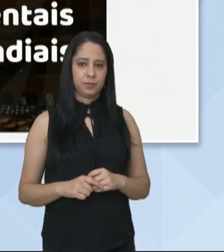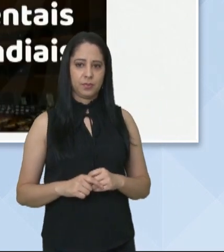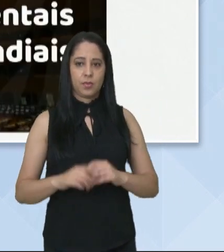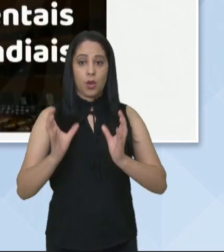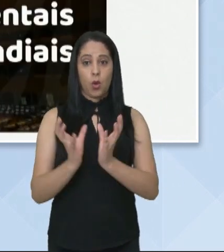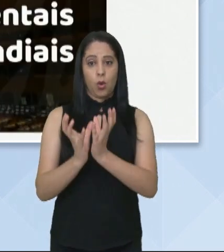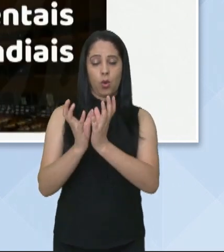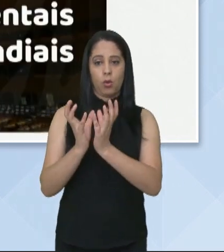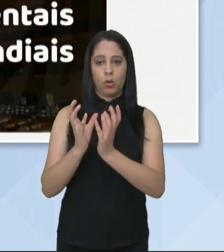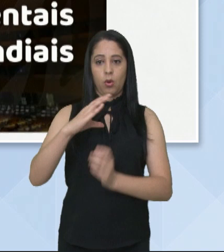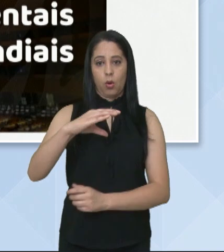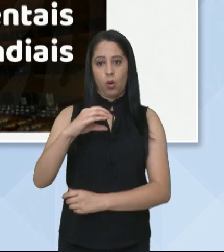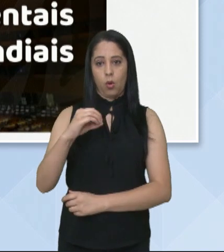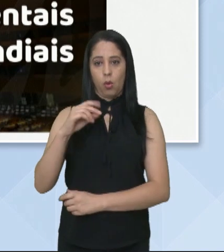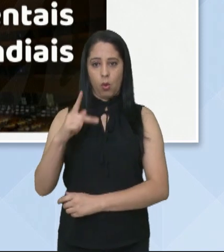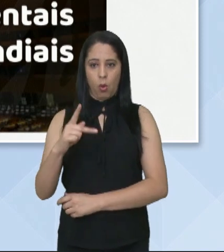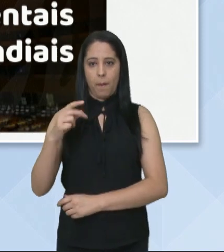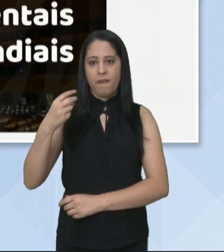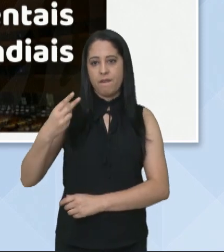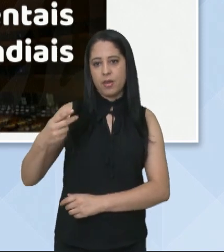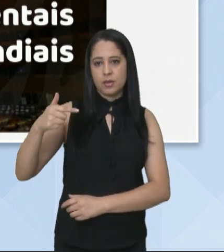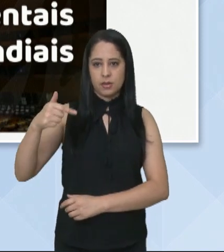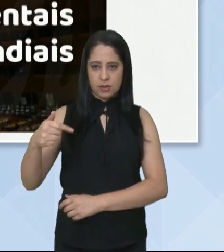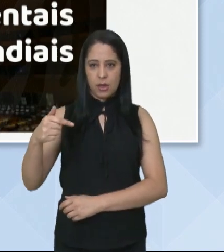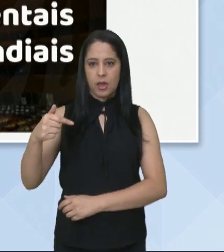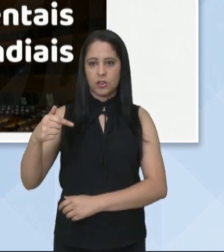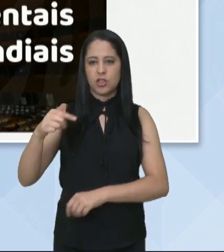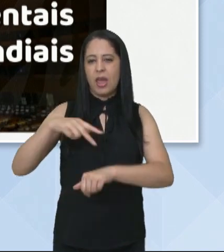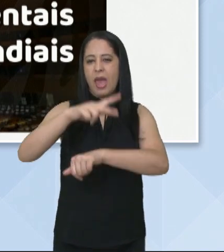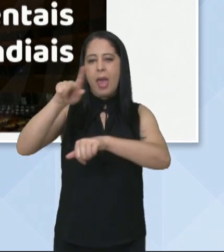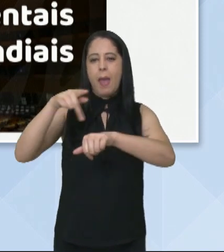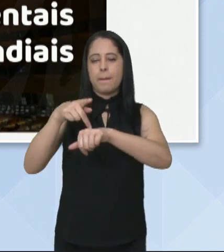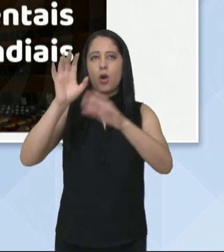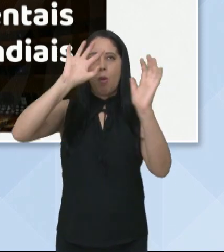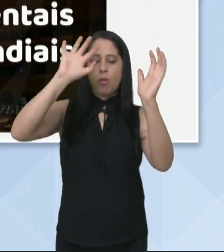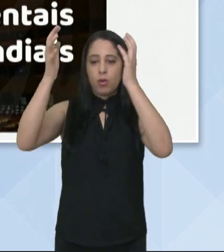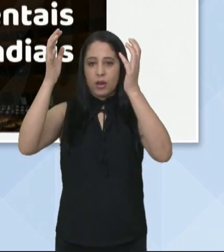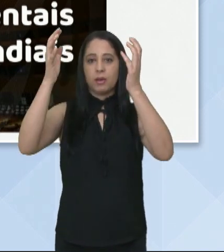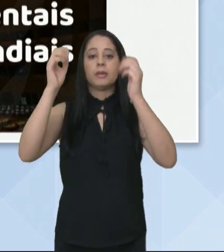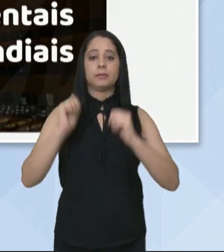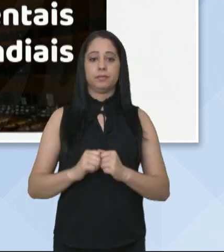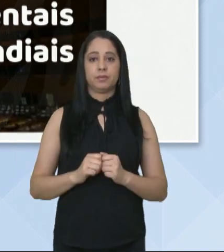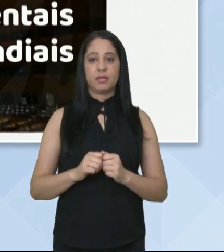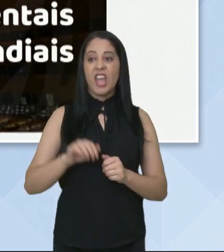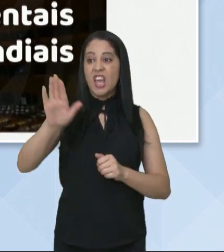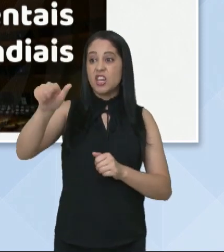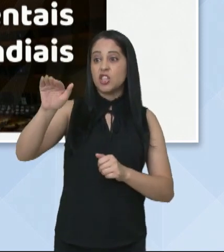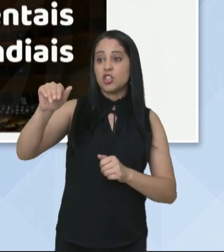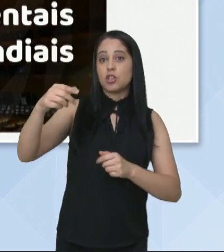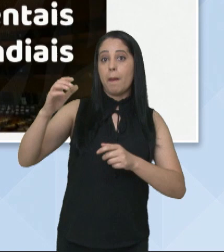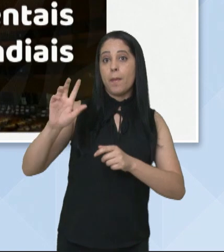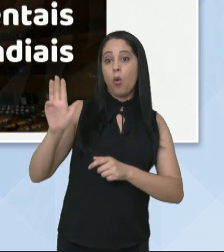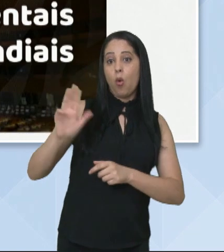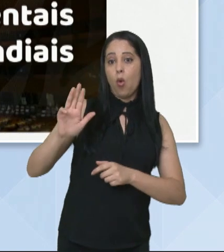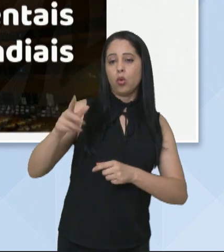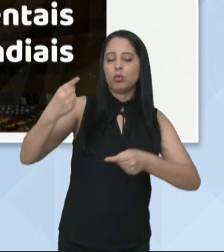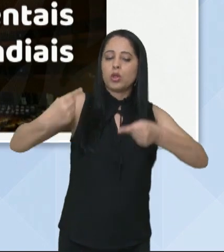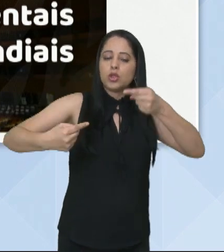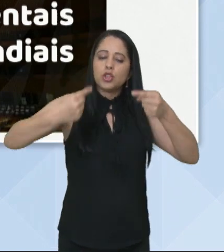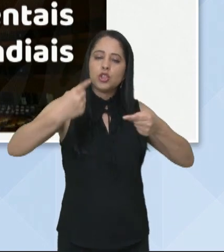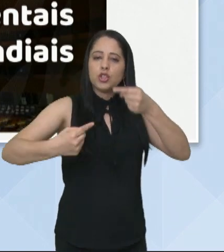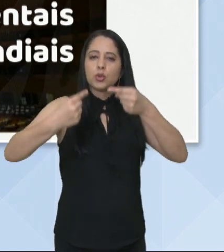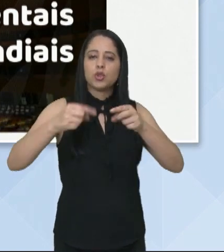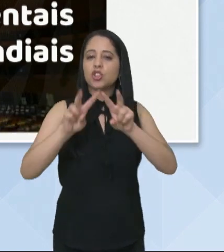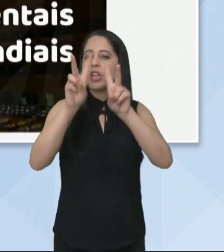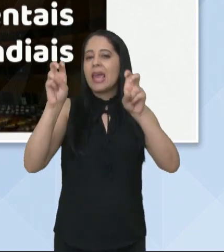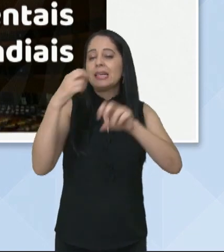COP27, Cúpula das Nações Unidas para o Clima, já convidou Lula para debater as políticas